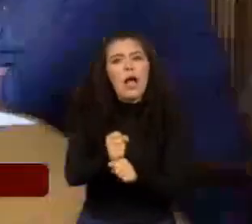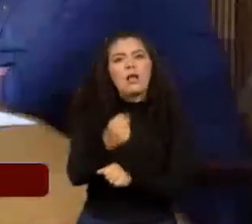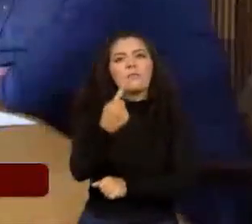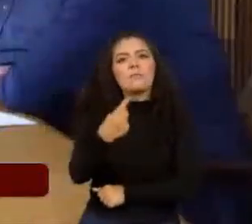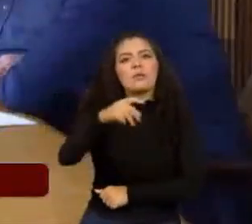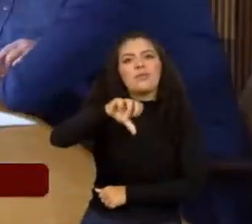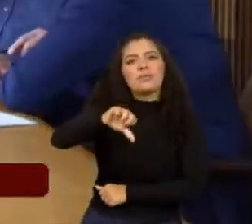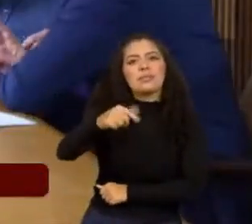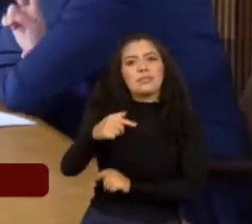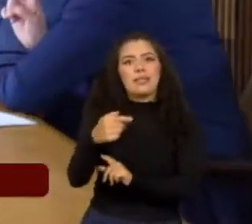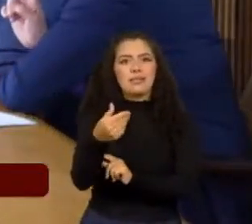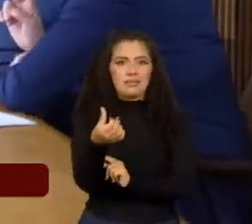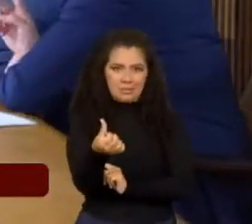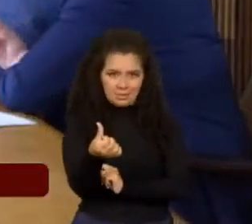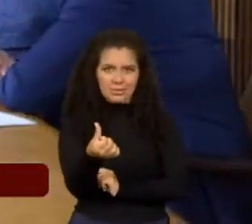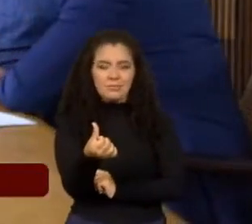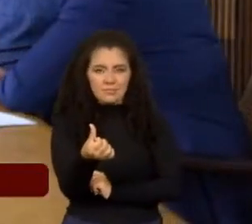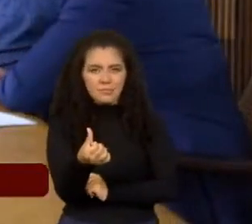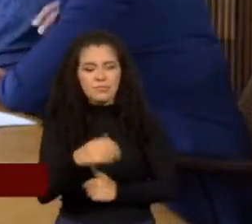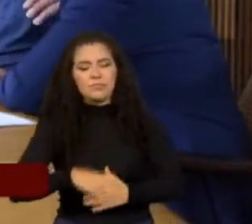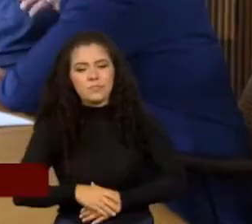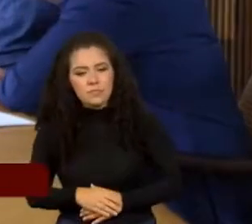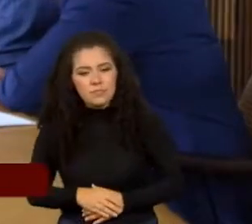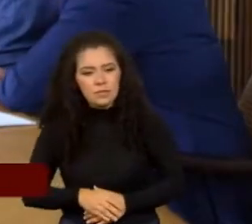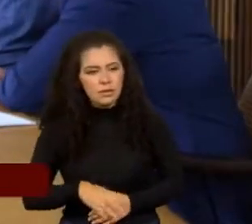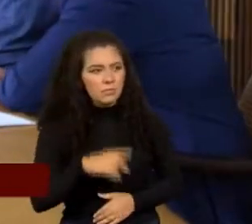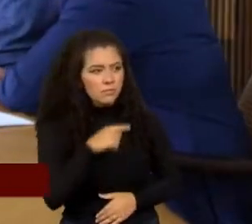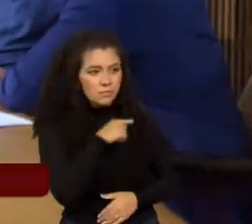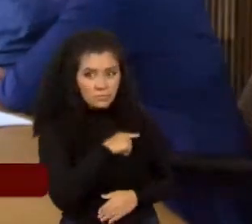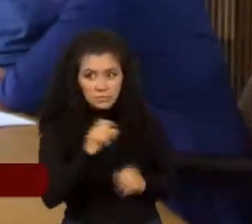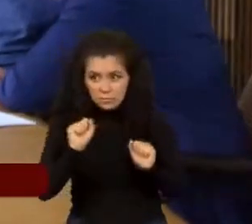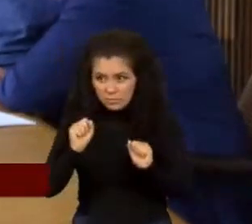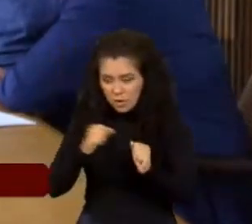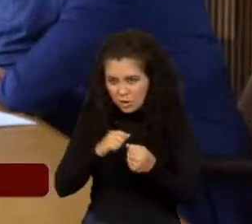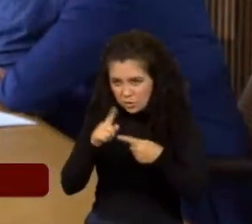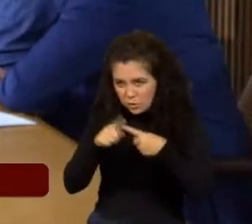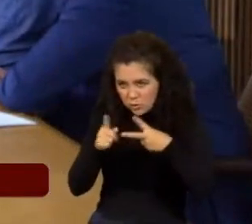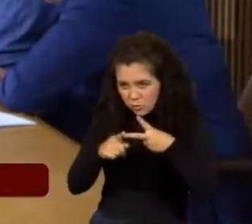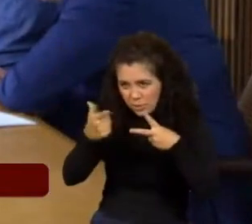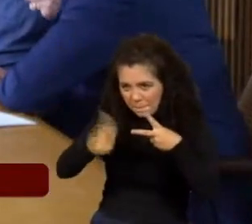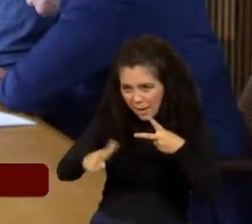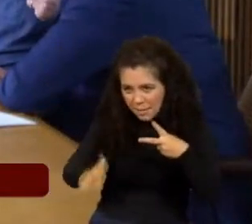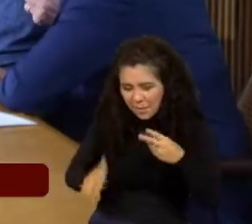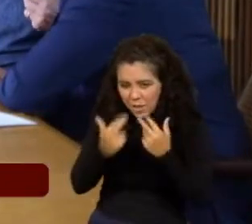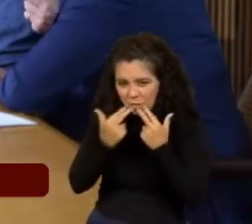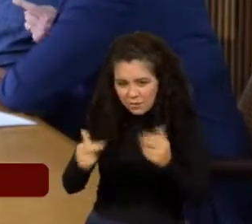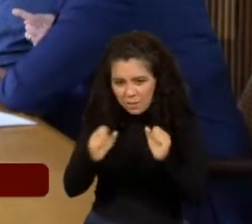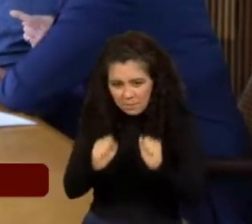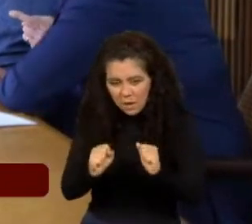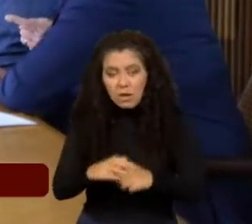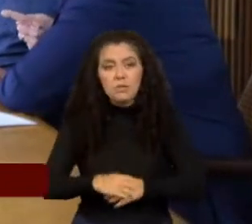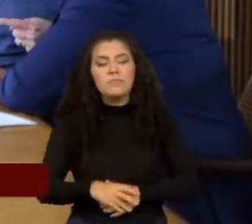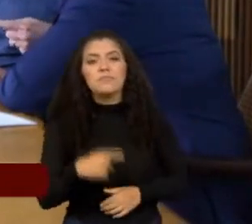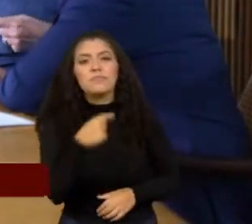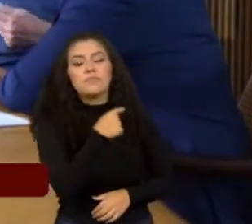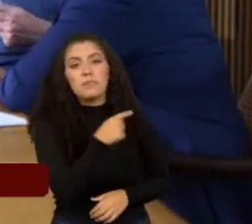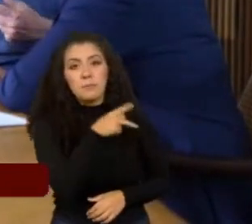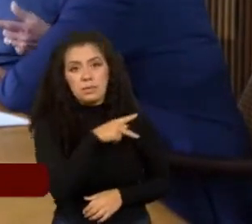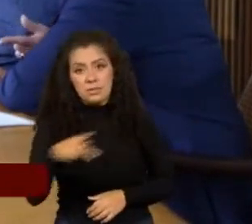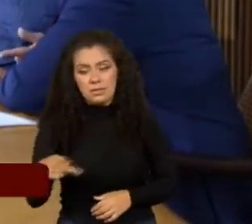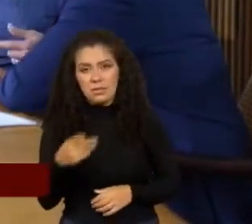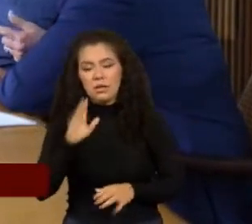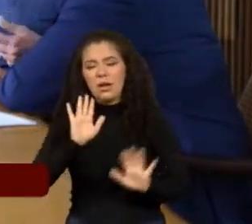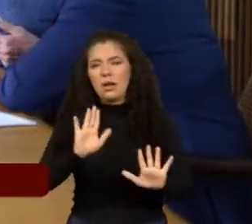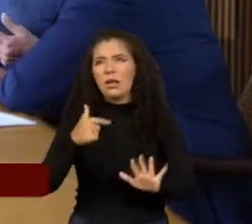1976. Presidente, posso dar mais duas outras notícias? Eu já estava com 41 anos de idade, não, melhor,